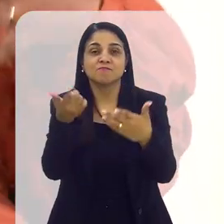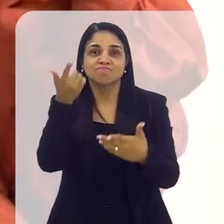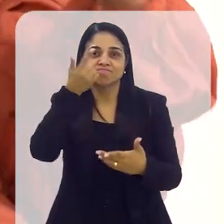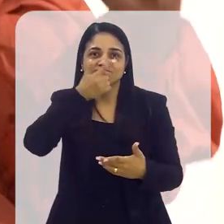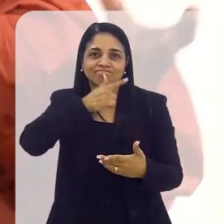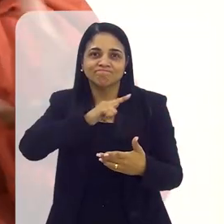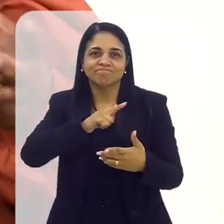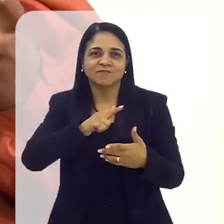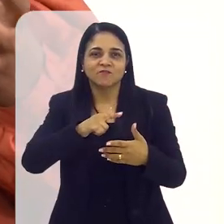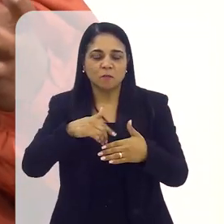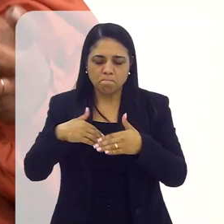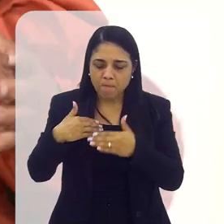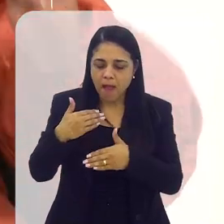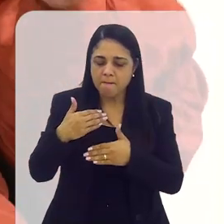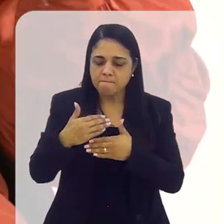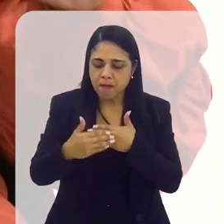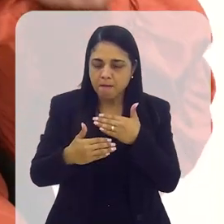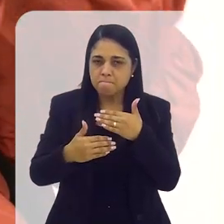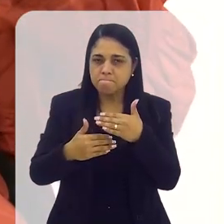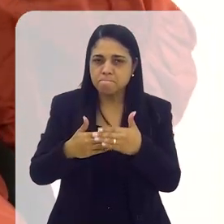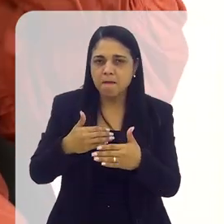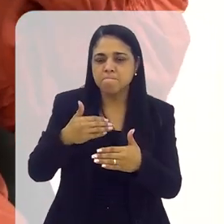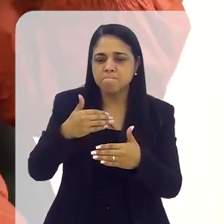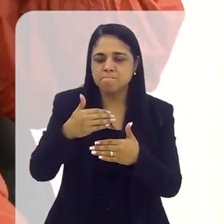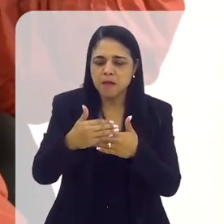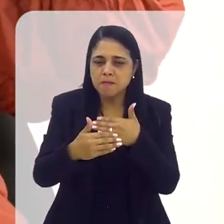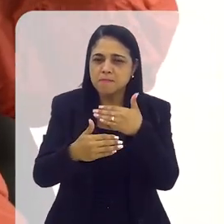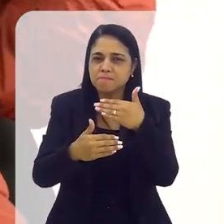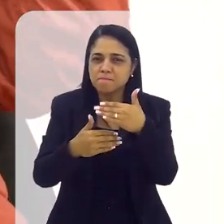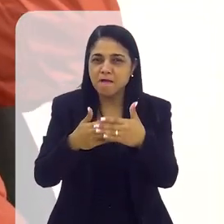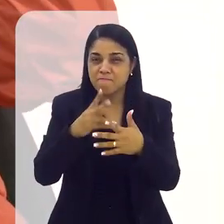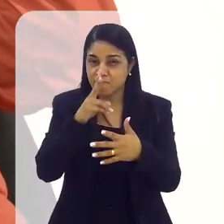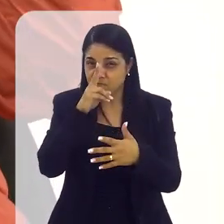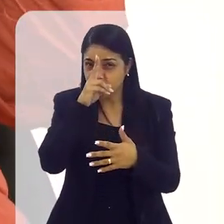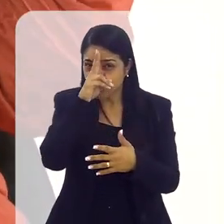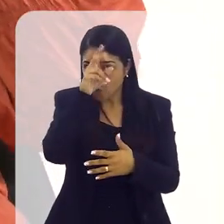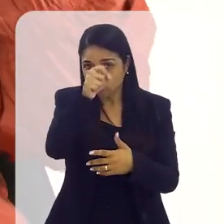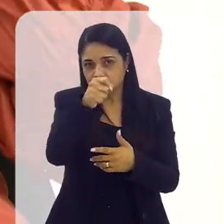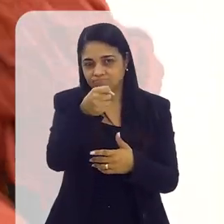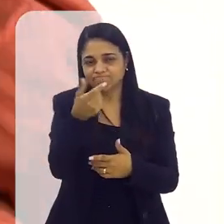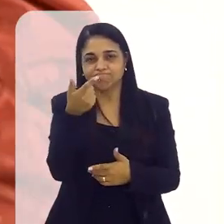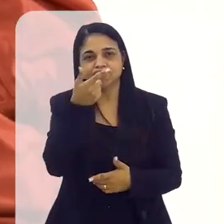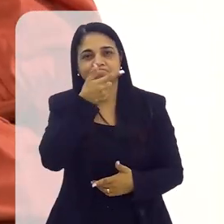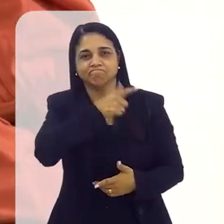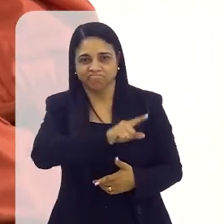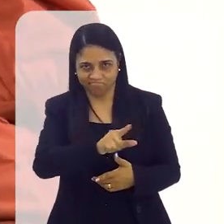Então, criou raiz, né? Porque foi crescendo gradativamente e